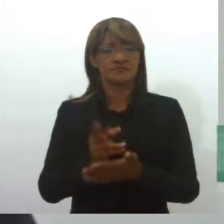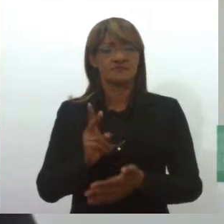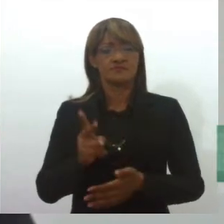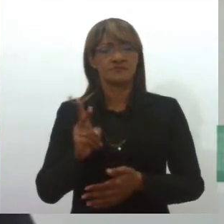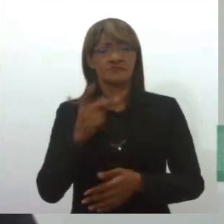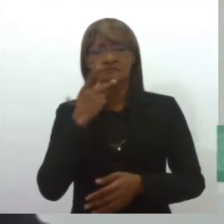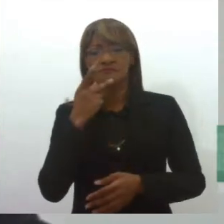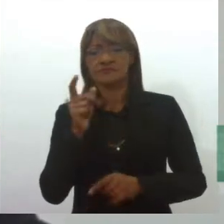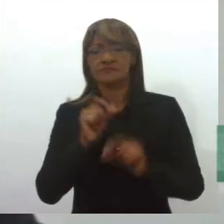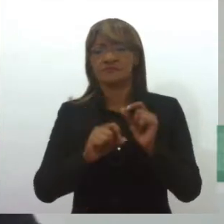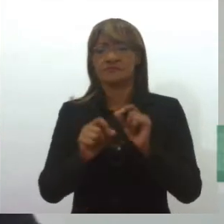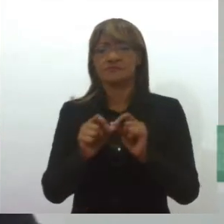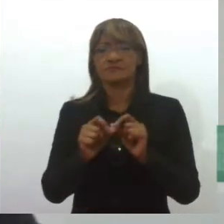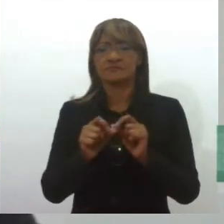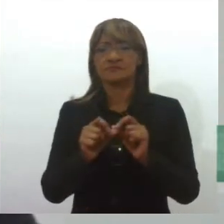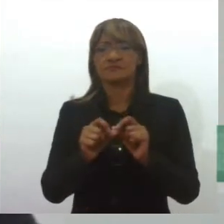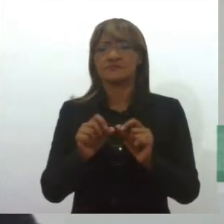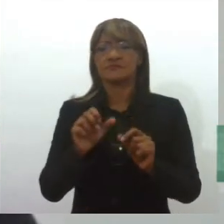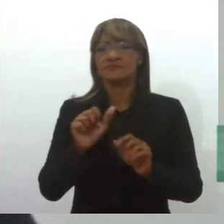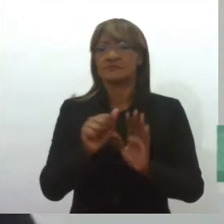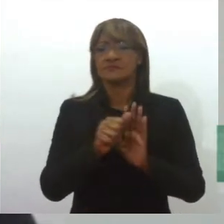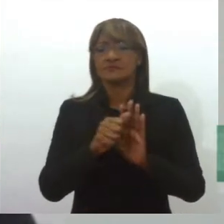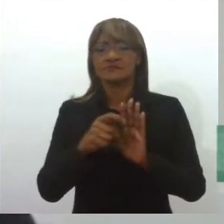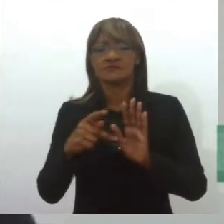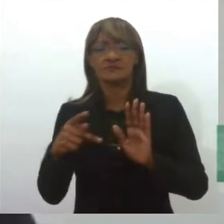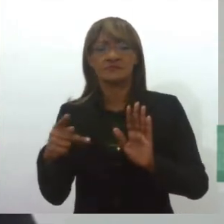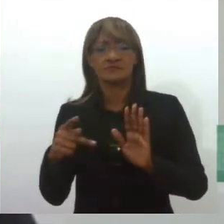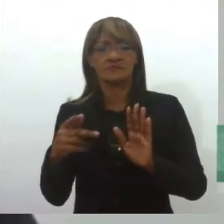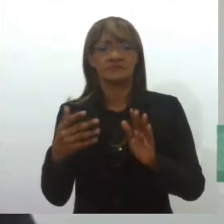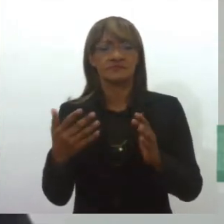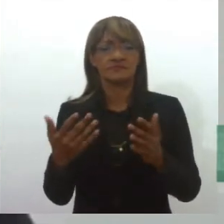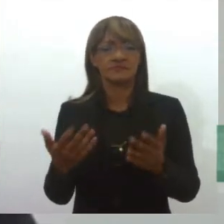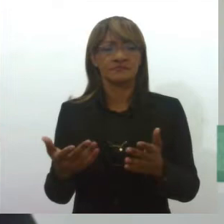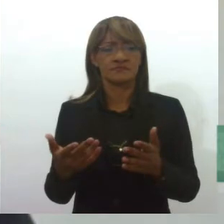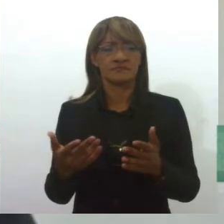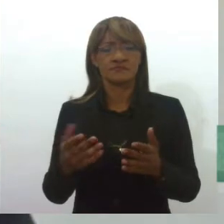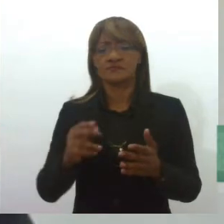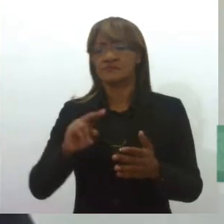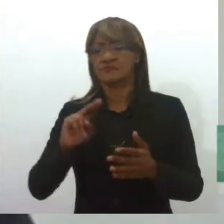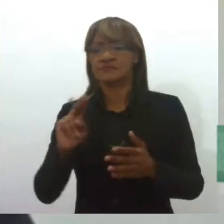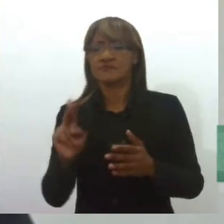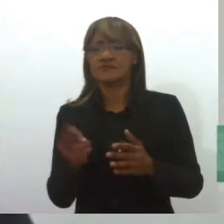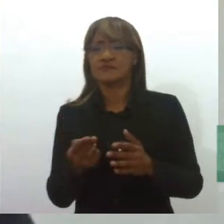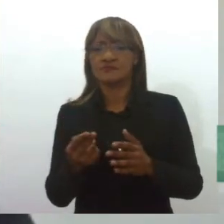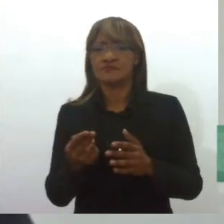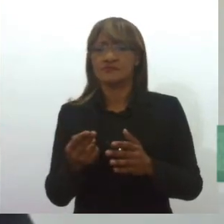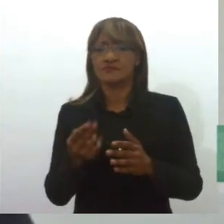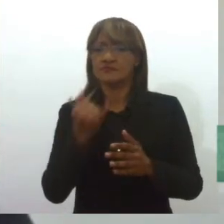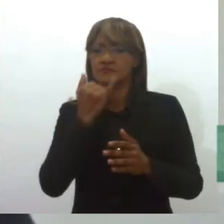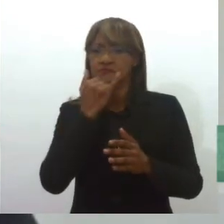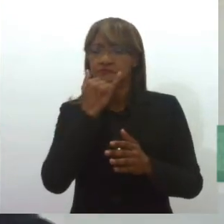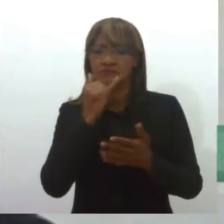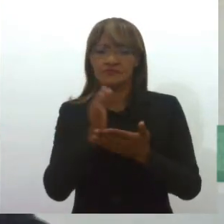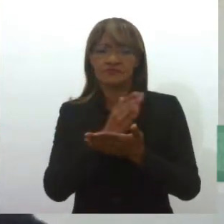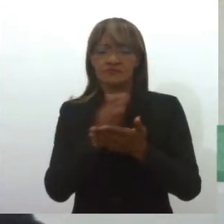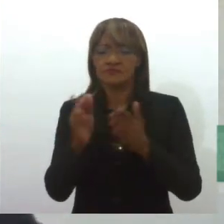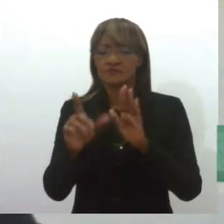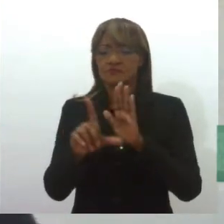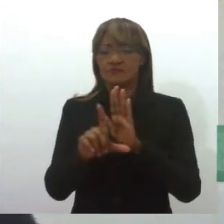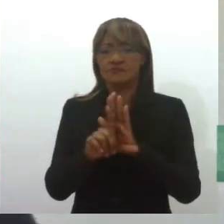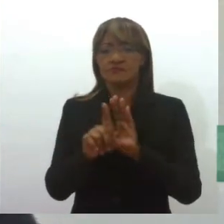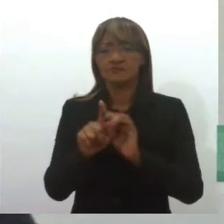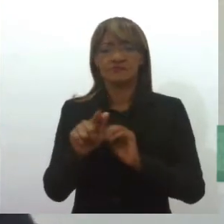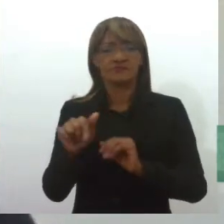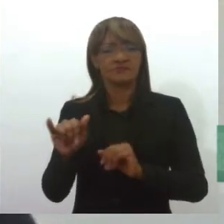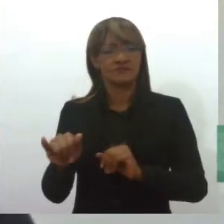dispositivos legais que acabam praticamente impedindo a responsabilização penal deles. Seja porque